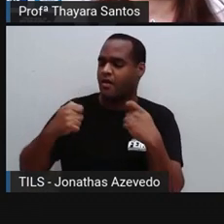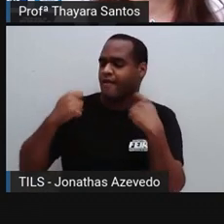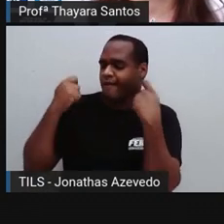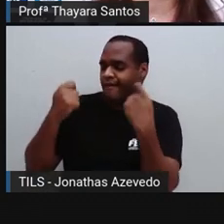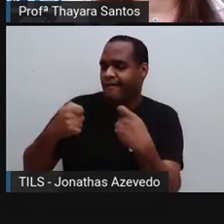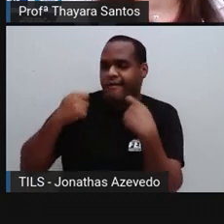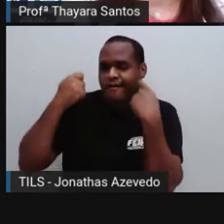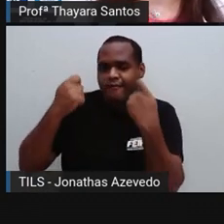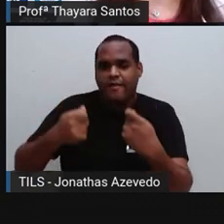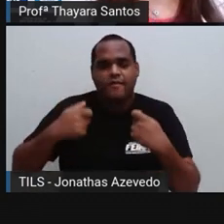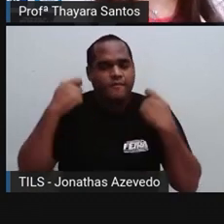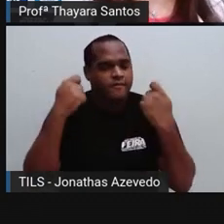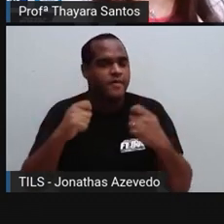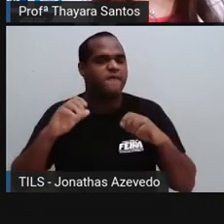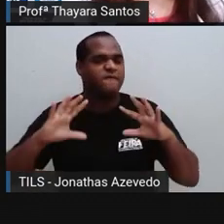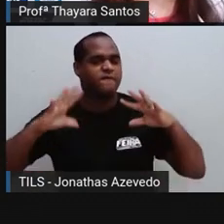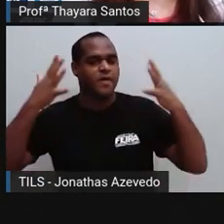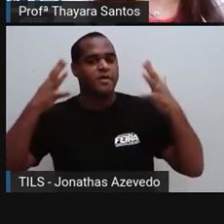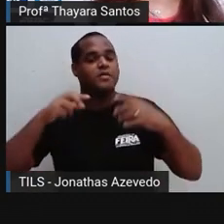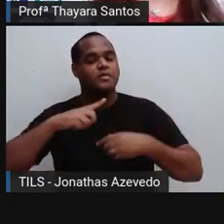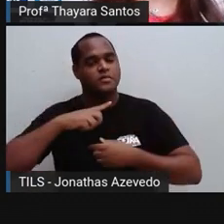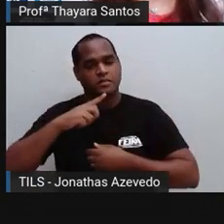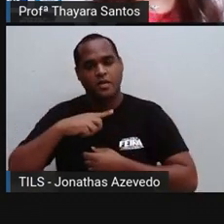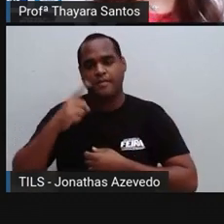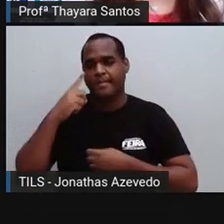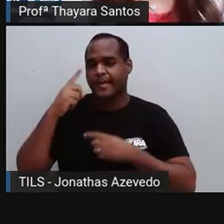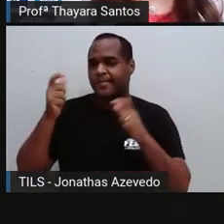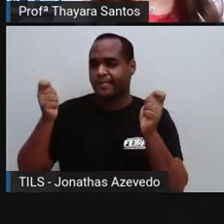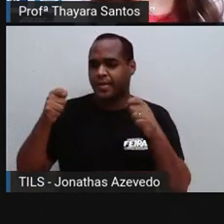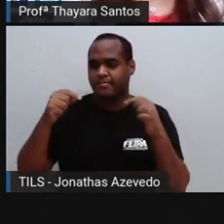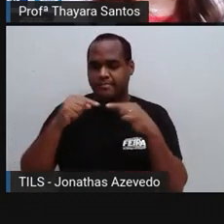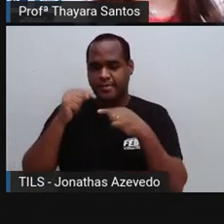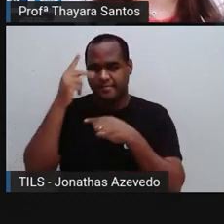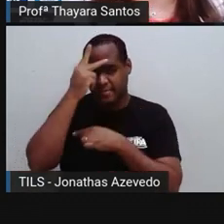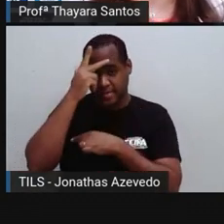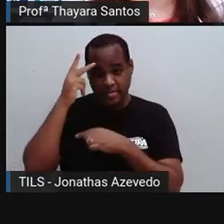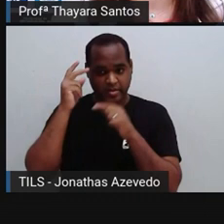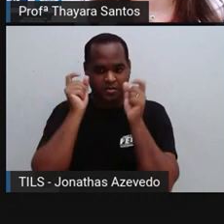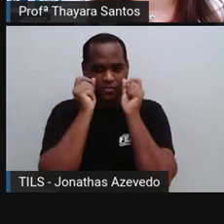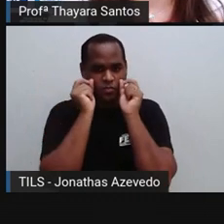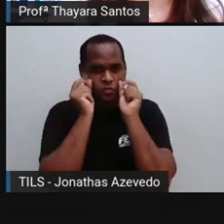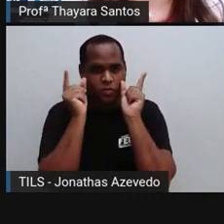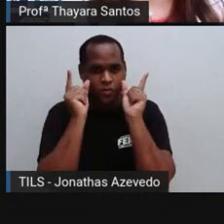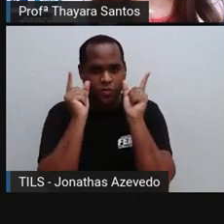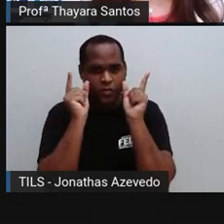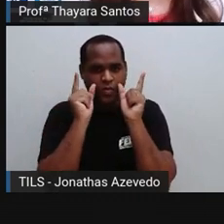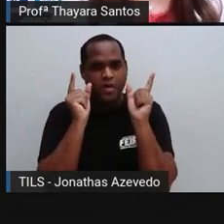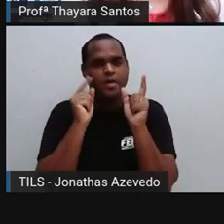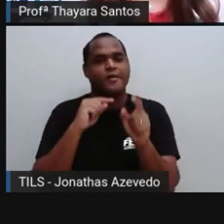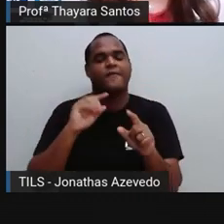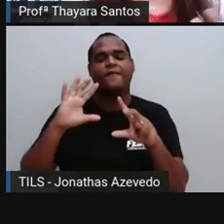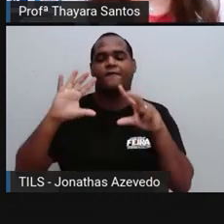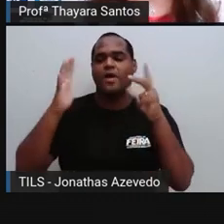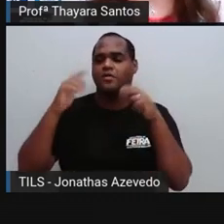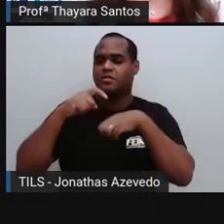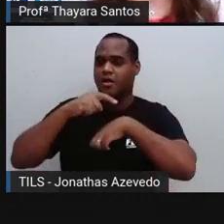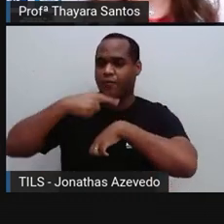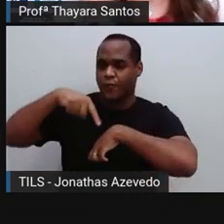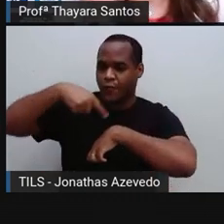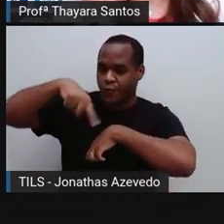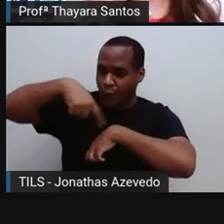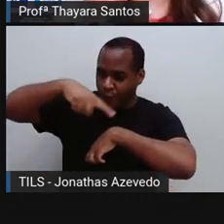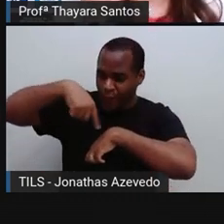longa duração. Justamente porque ela tem um efeito estimulante, a pessoa fica ali ativa o tempo inteiro. E essas festas costumam durar muitas